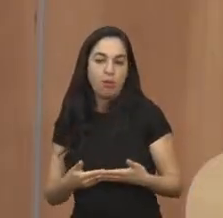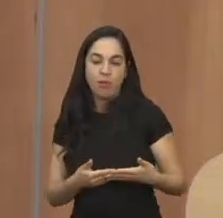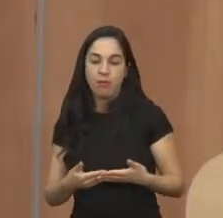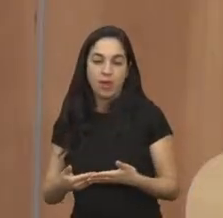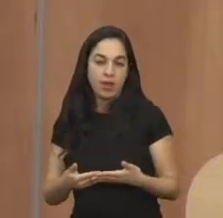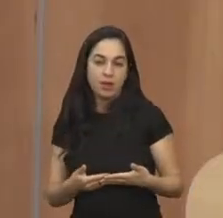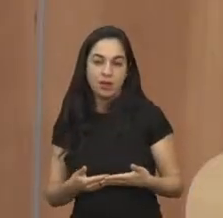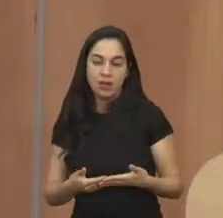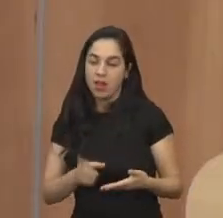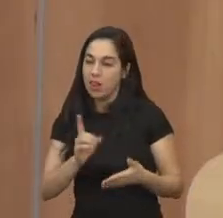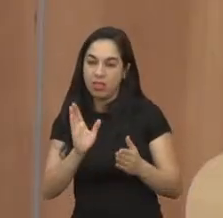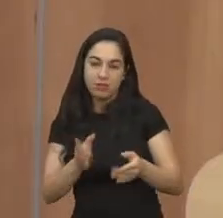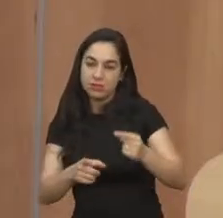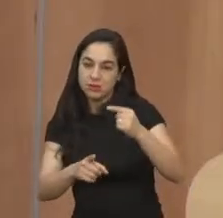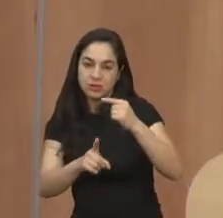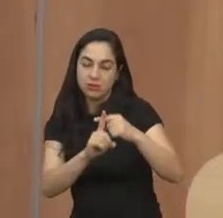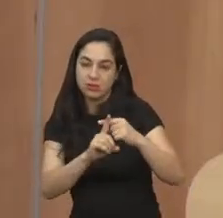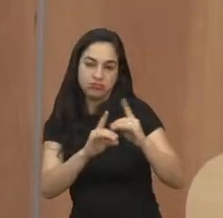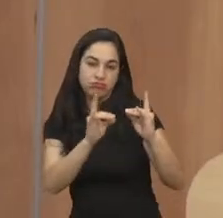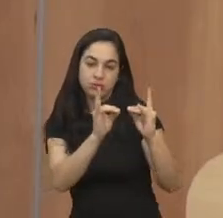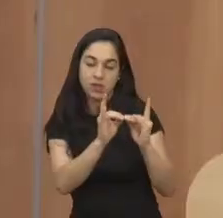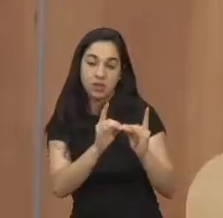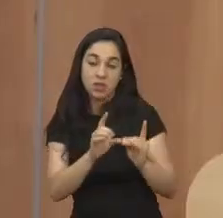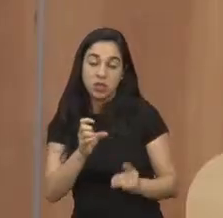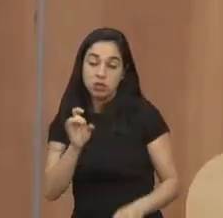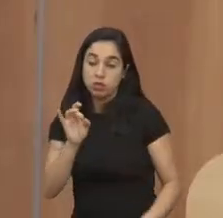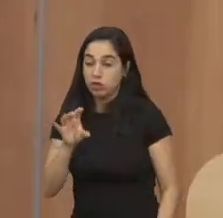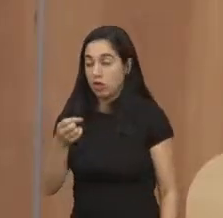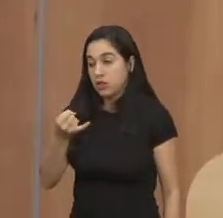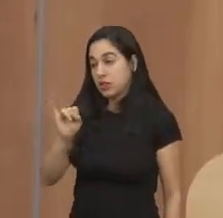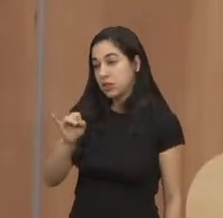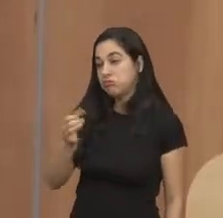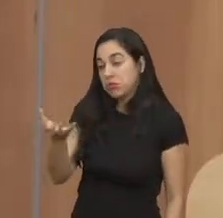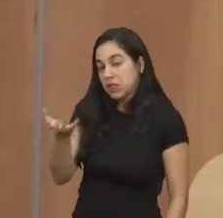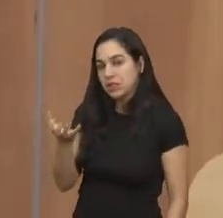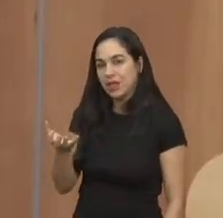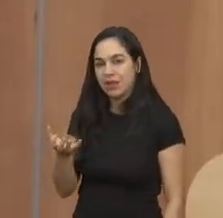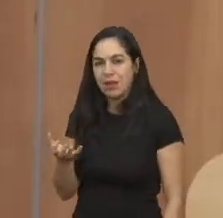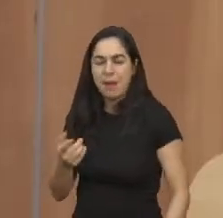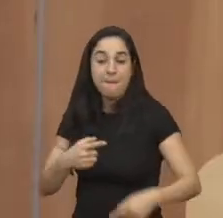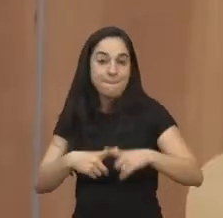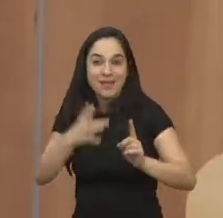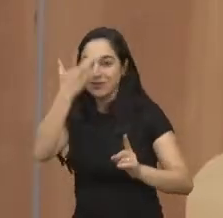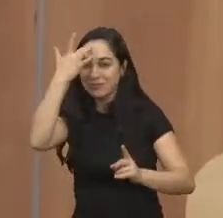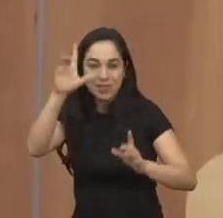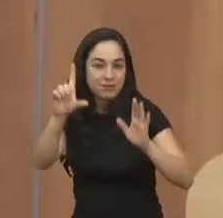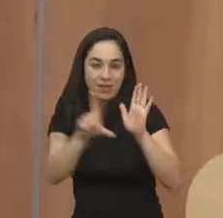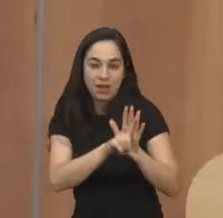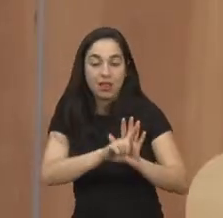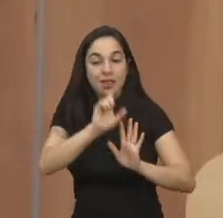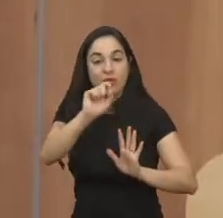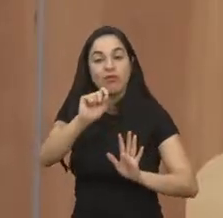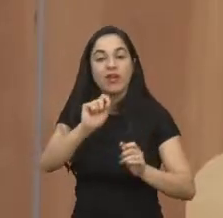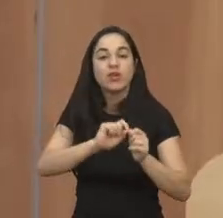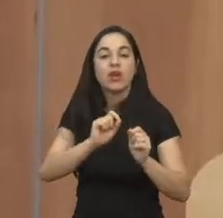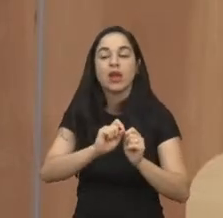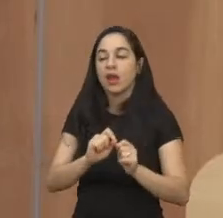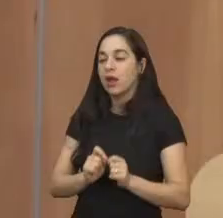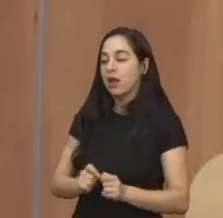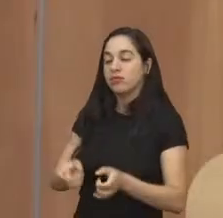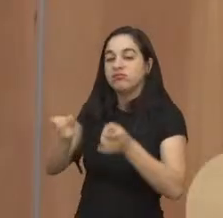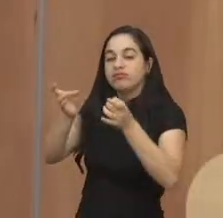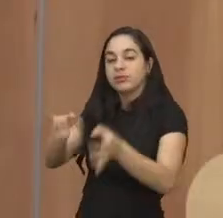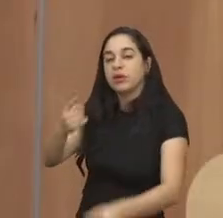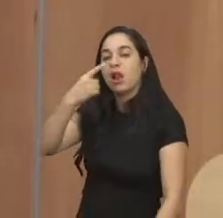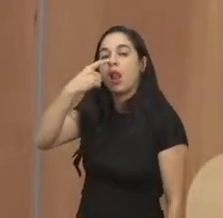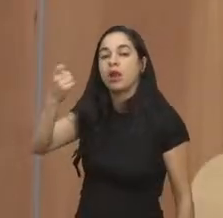família optar, mas elas não sabem que existe essa lei. Então, a maior parte vira lixo hospitalar, fica incinerado. Então, a gente entende que é